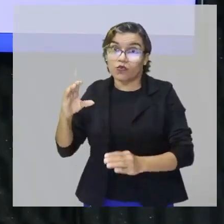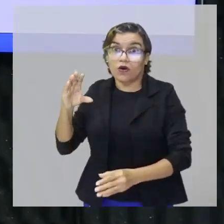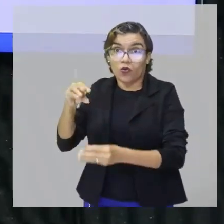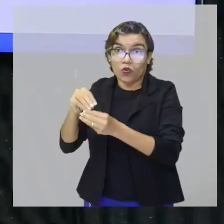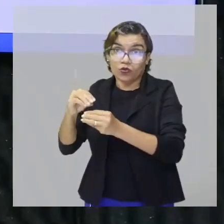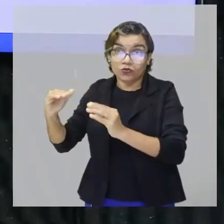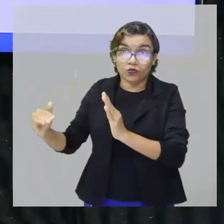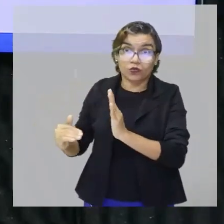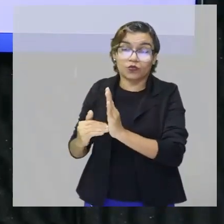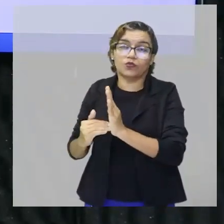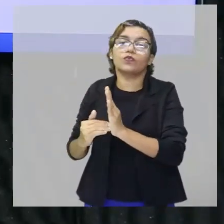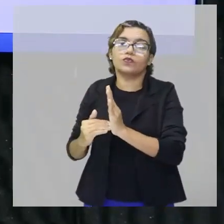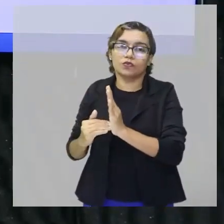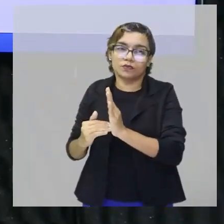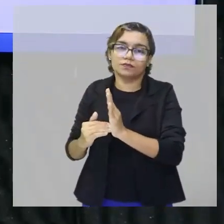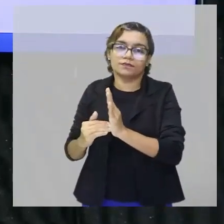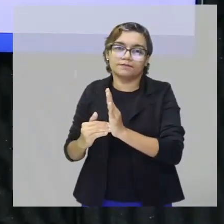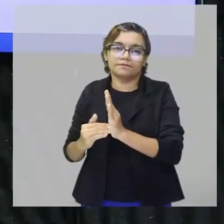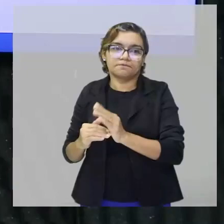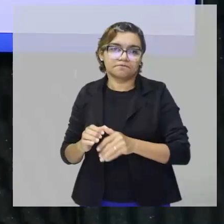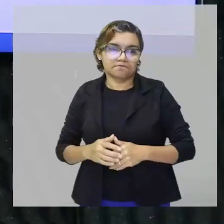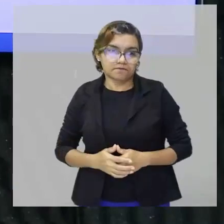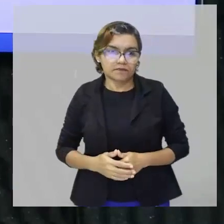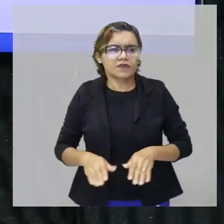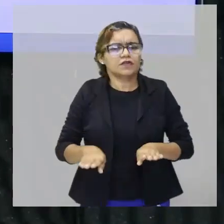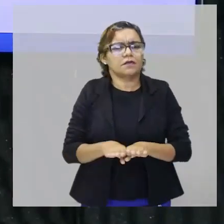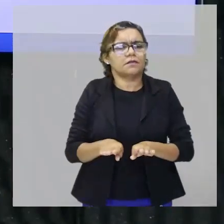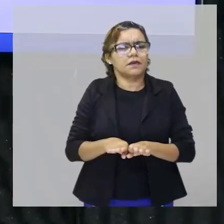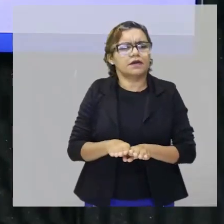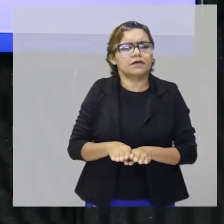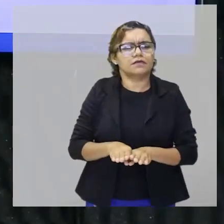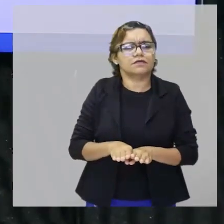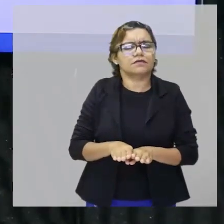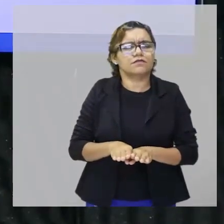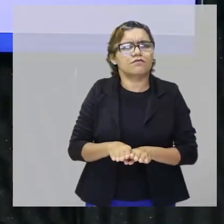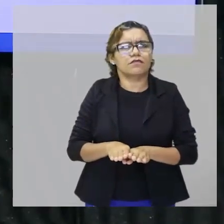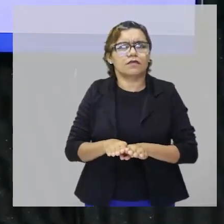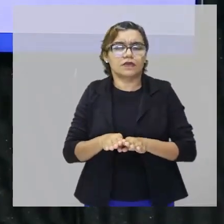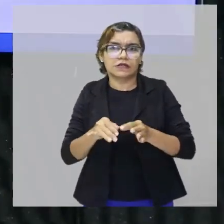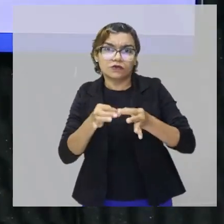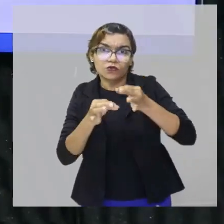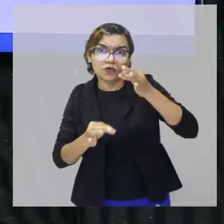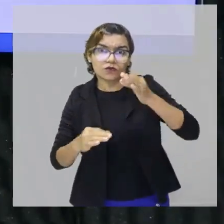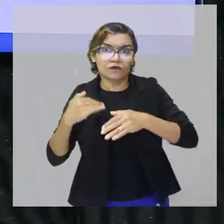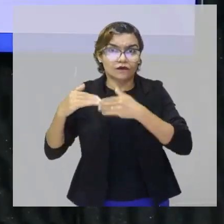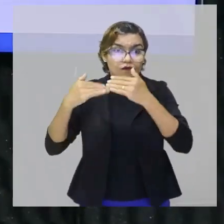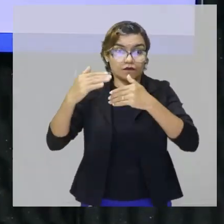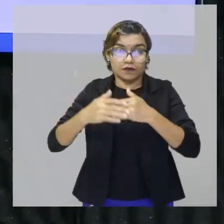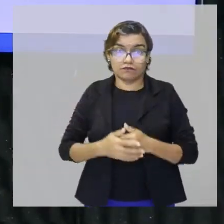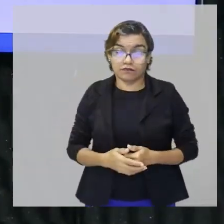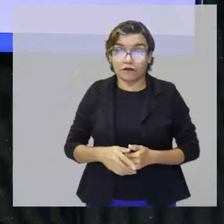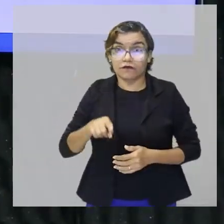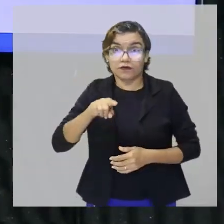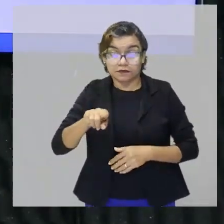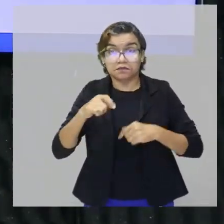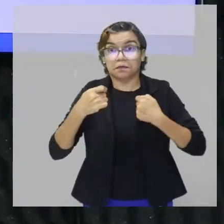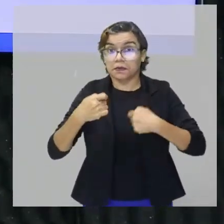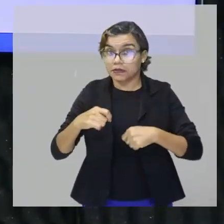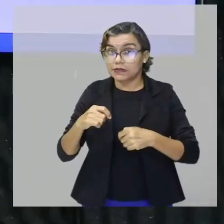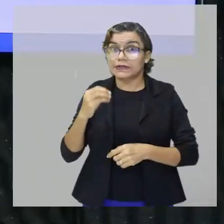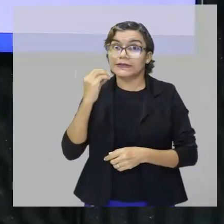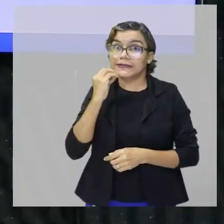conclusão. E o desenvolvimento. Na dissertação argumentativa, você deverá